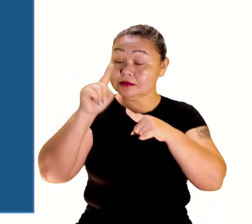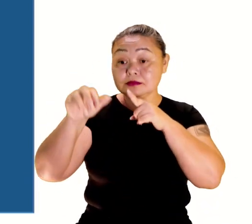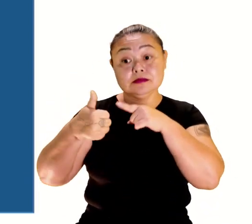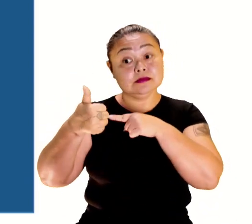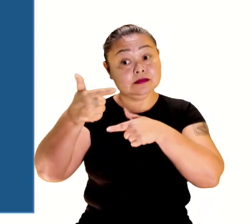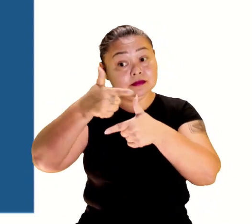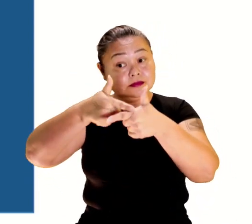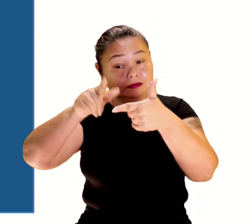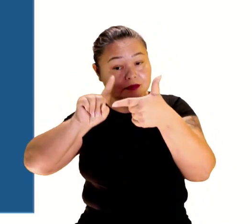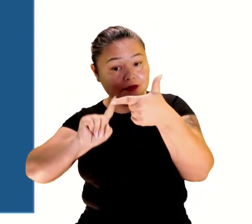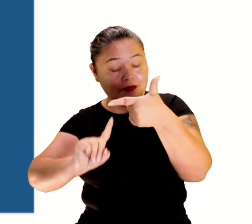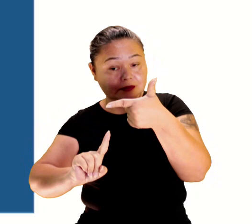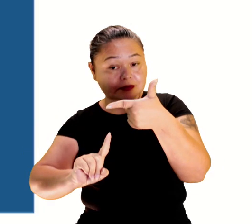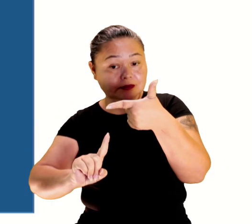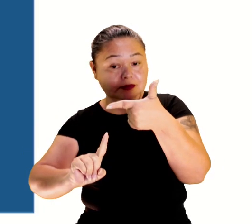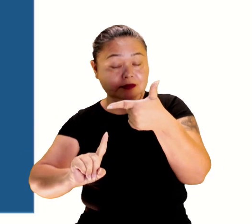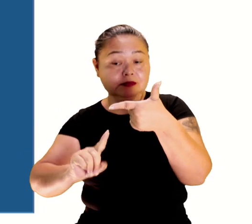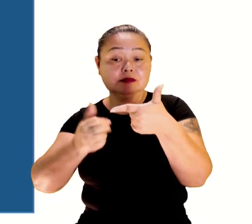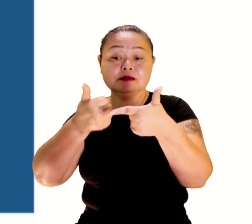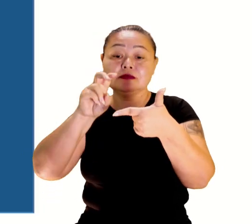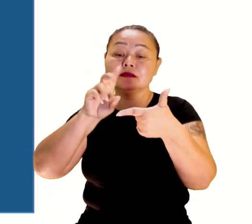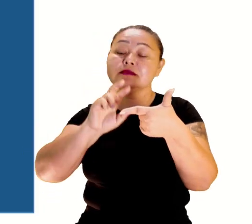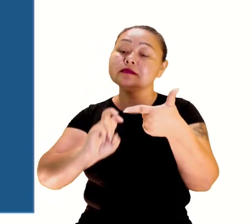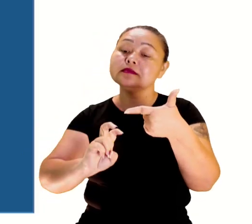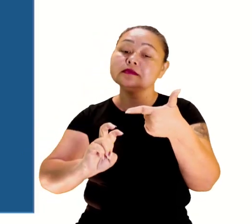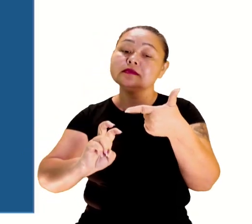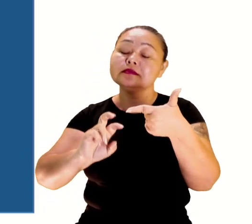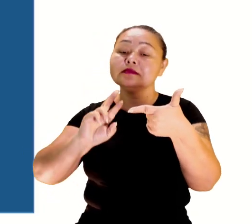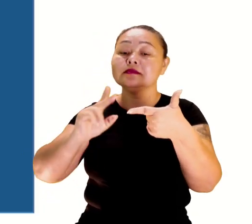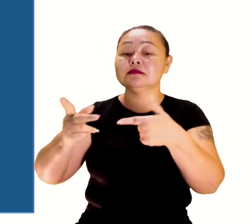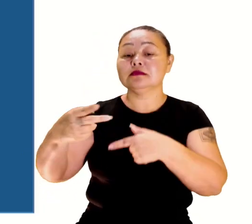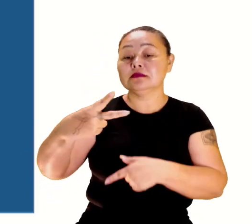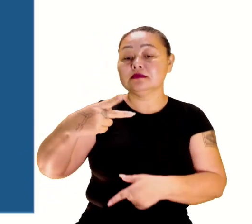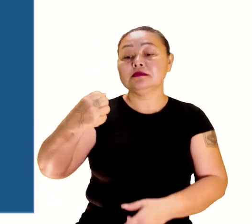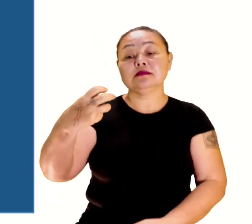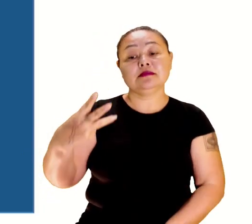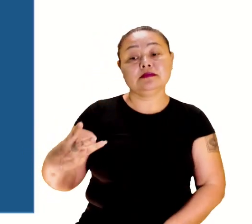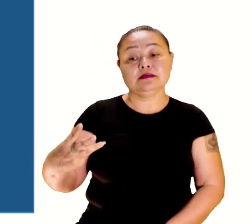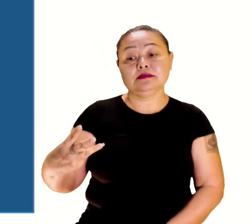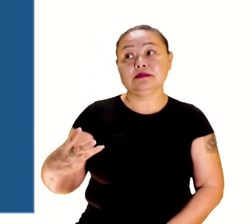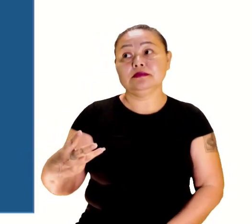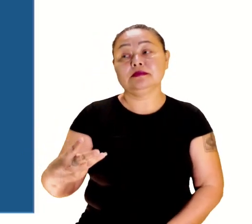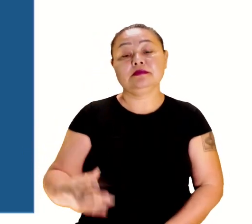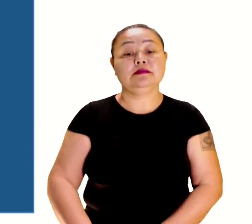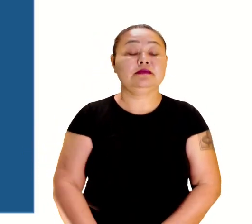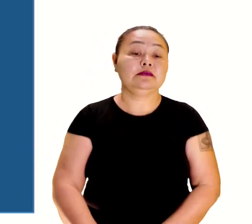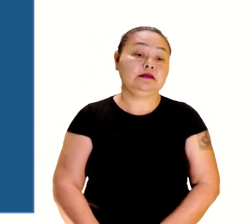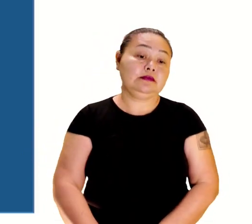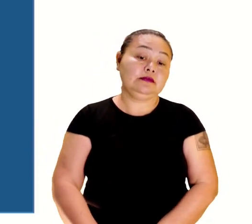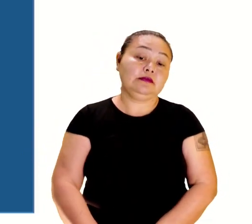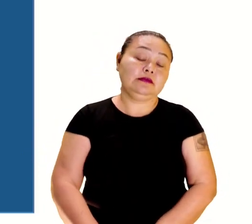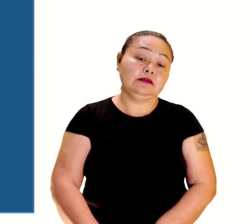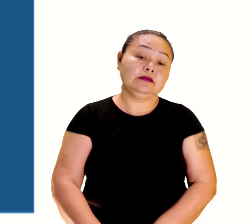passar dividindo 15 dividido para 5. O meu x é maior que 3.